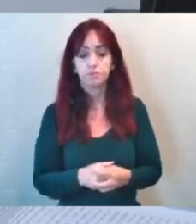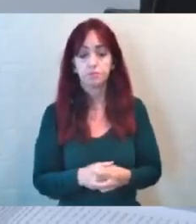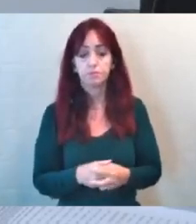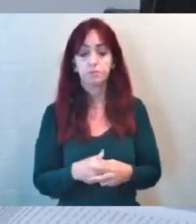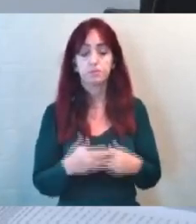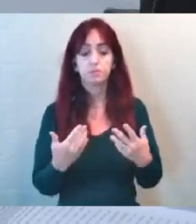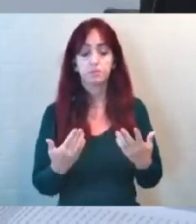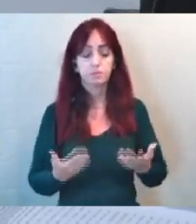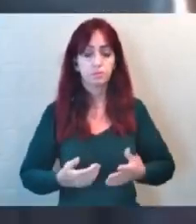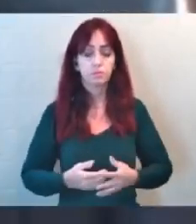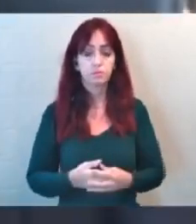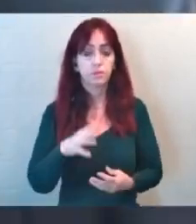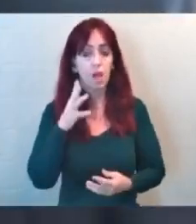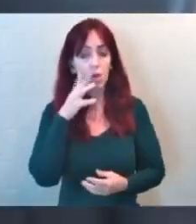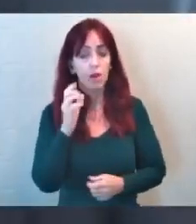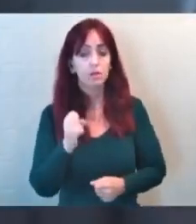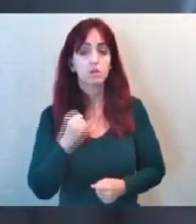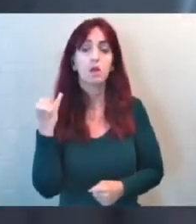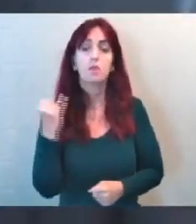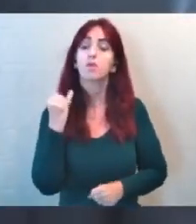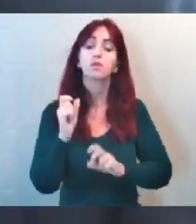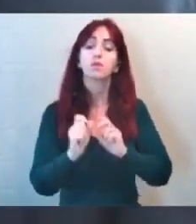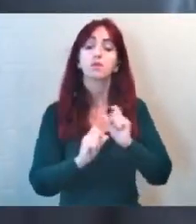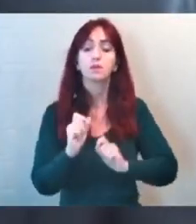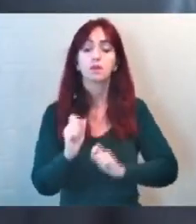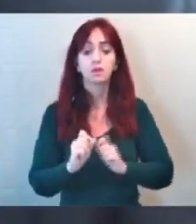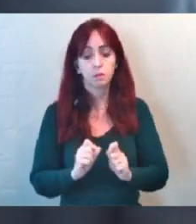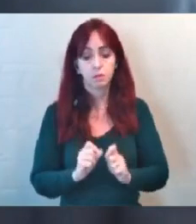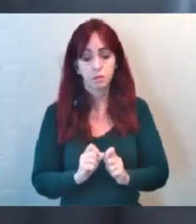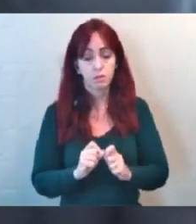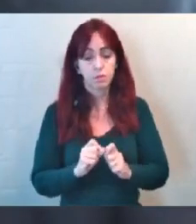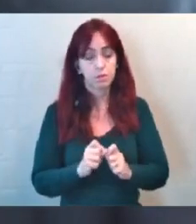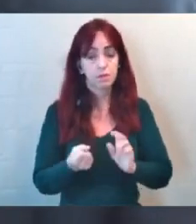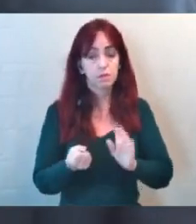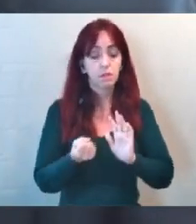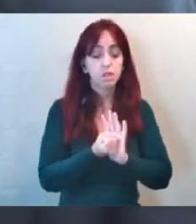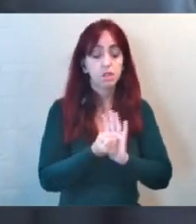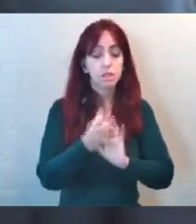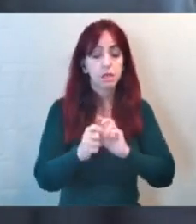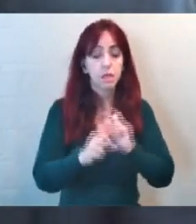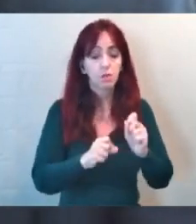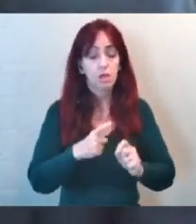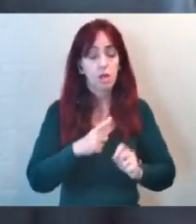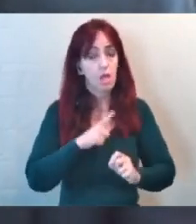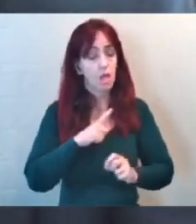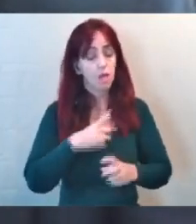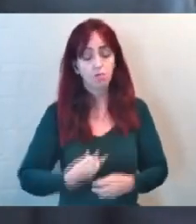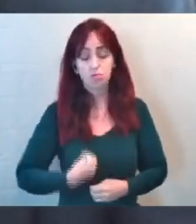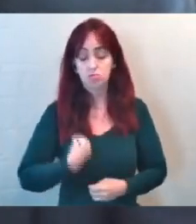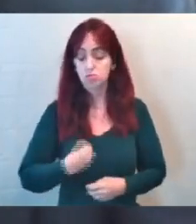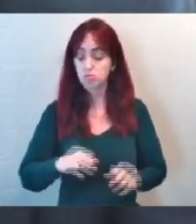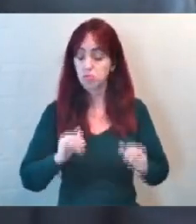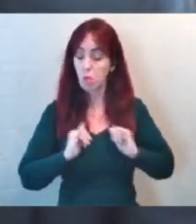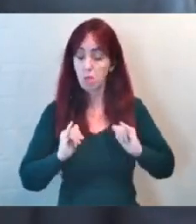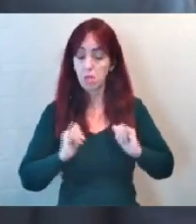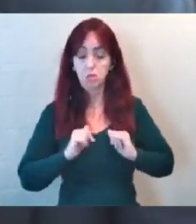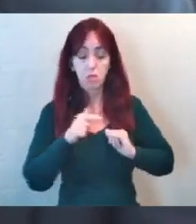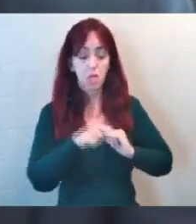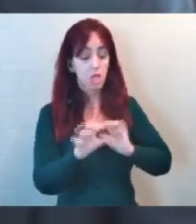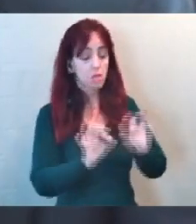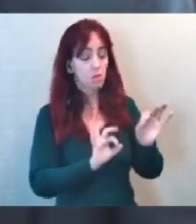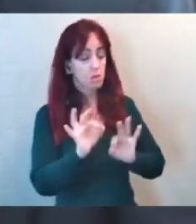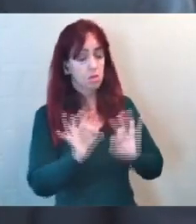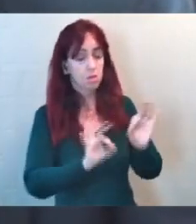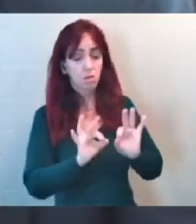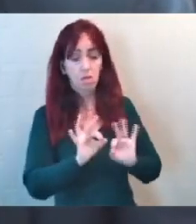Bom, acho que fundamentalmente é preciso destacar que eu não tive qualquer participação nesse arranjo que